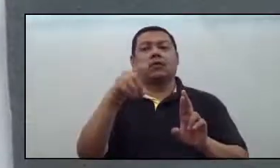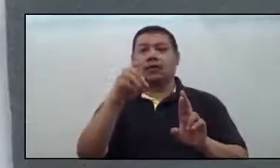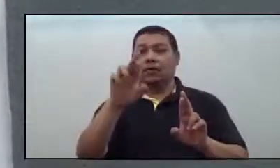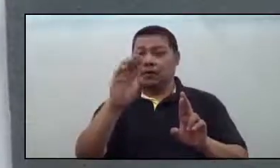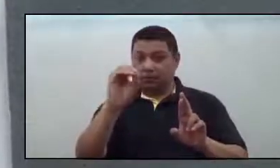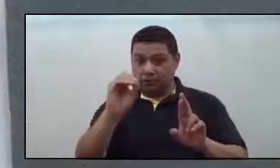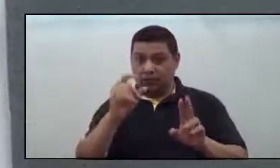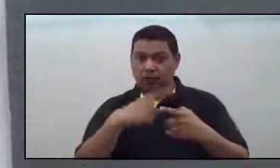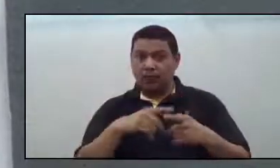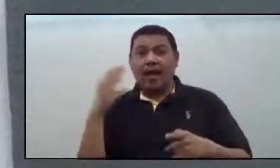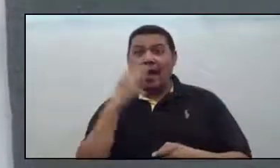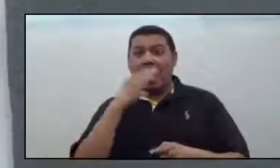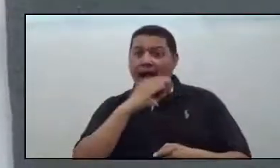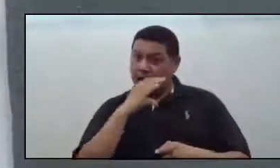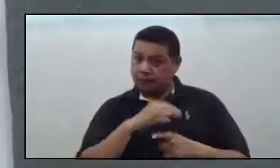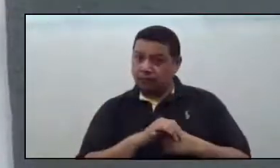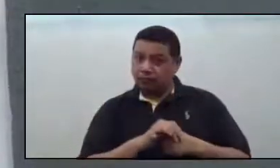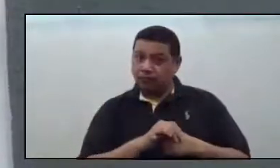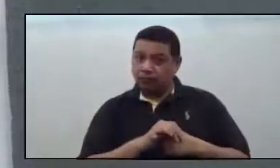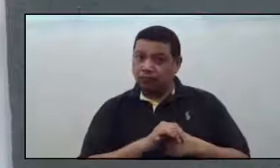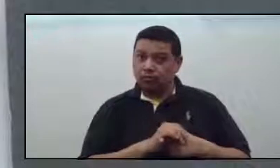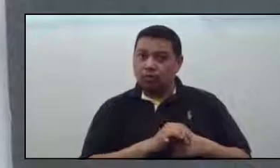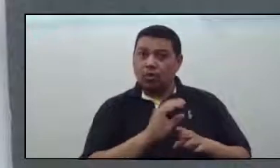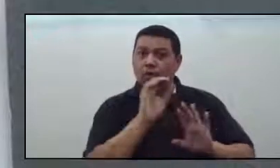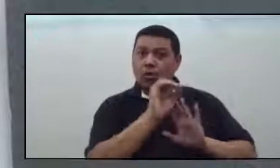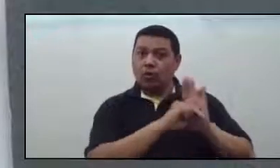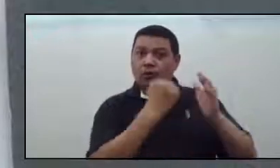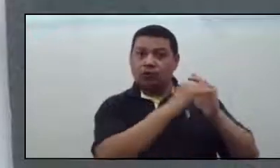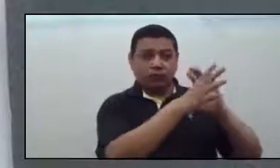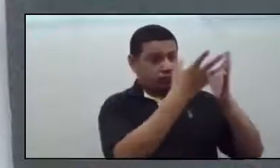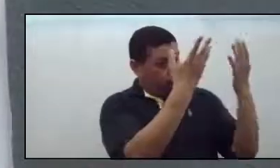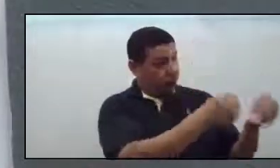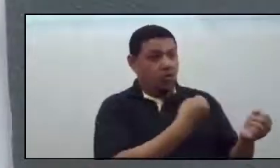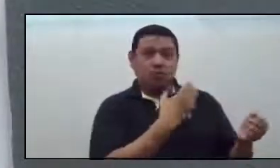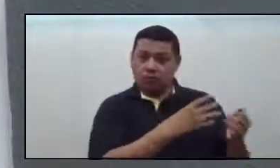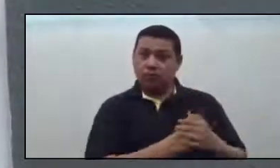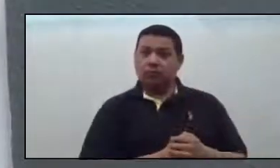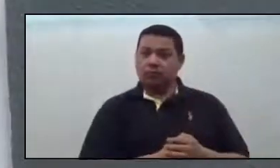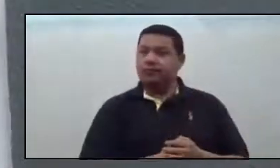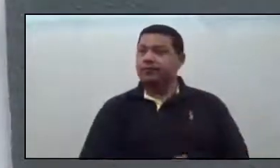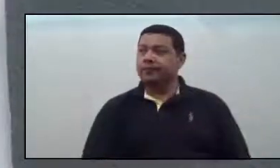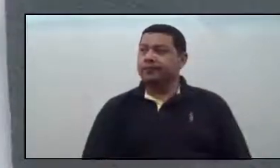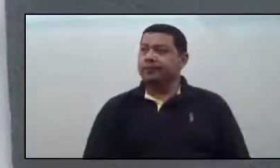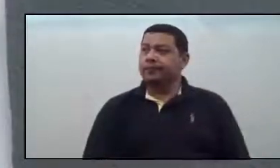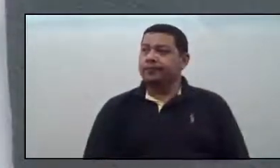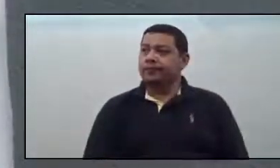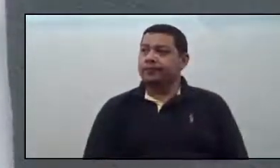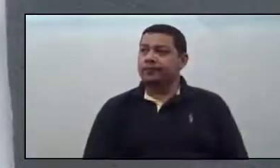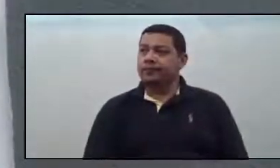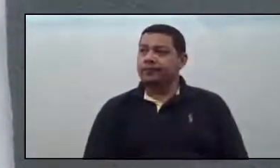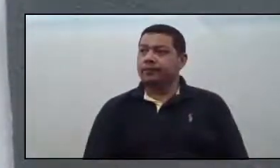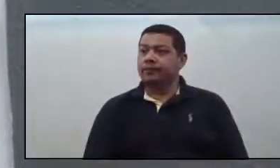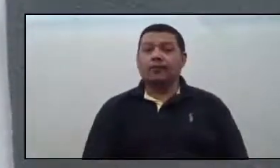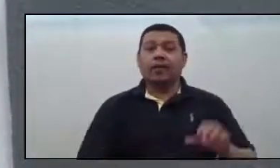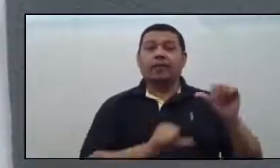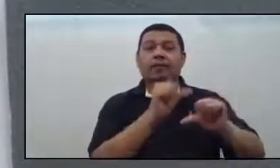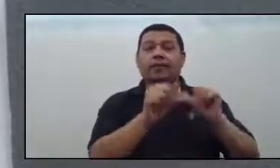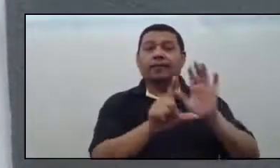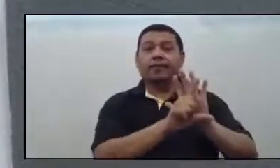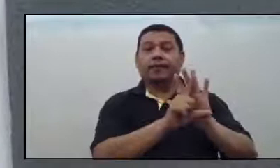ofício, solicitando atenção às demandas do setor produtivo de cacoal e modificou a lei número